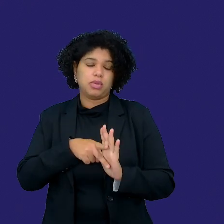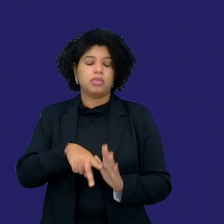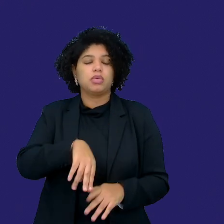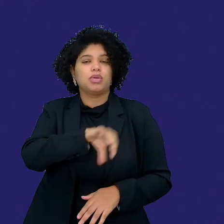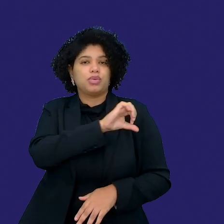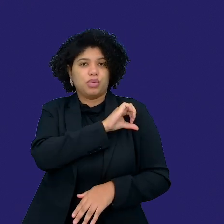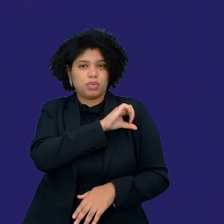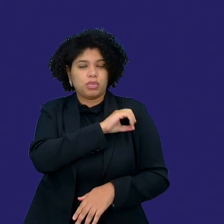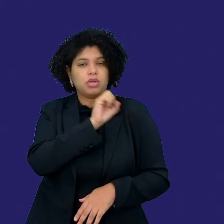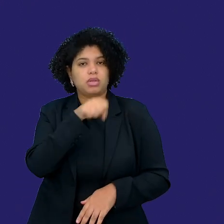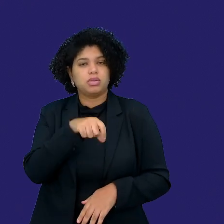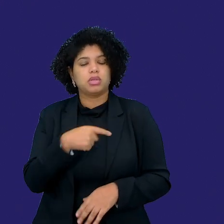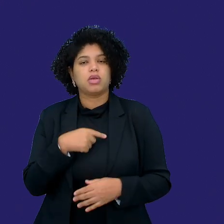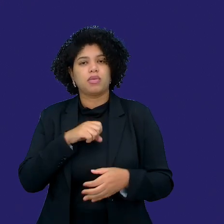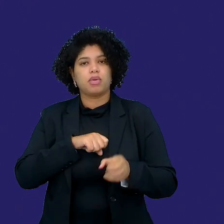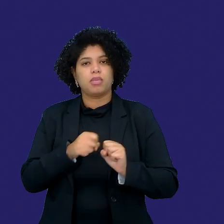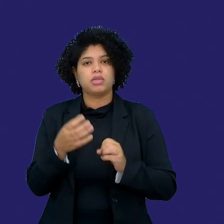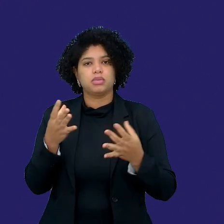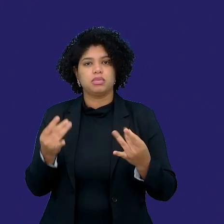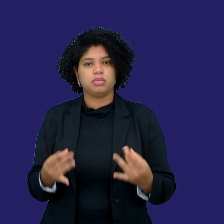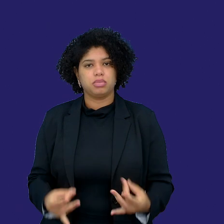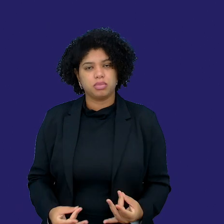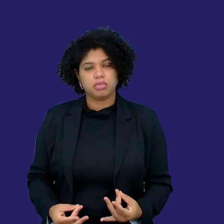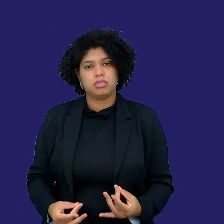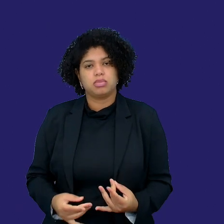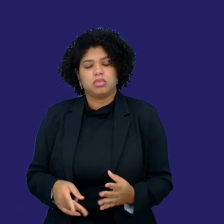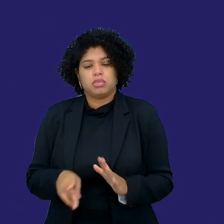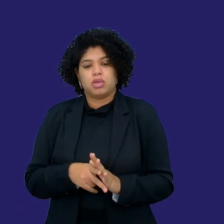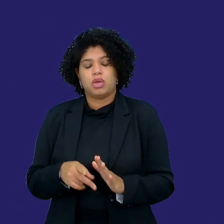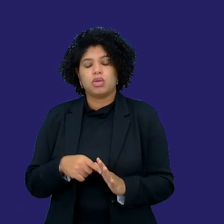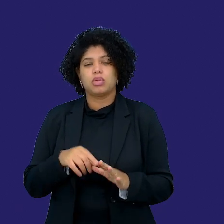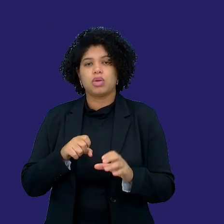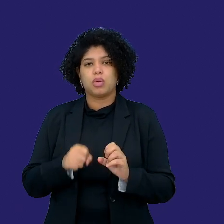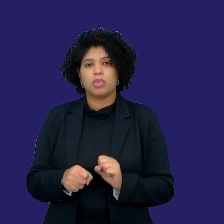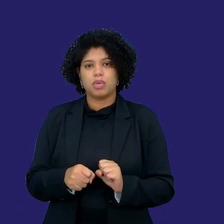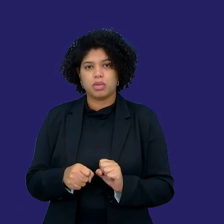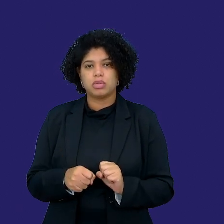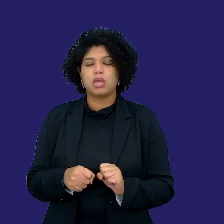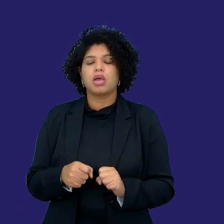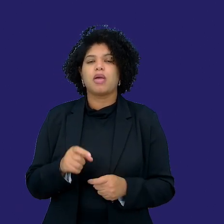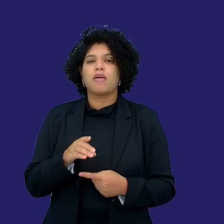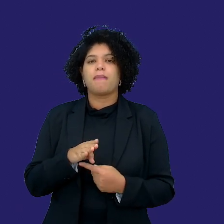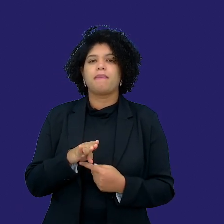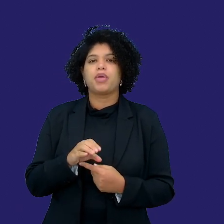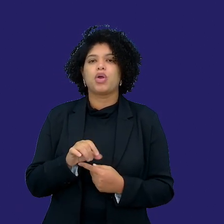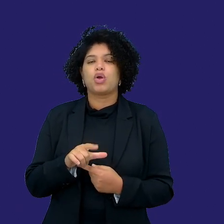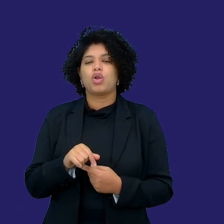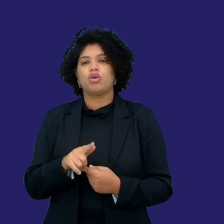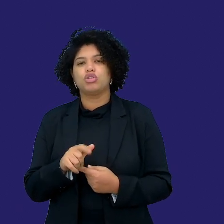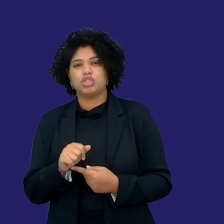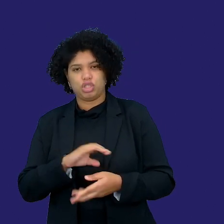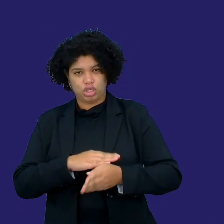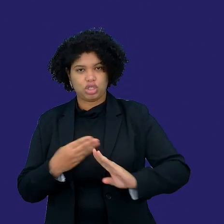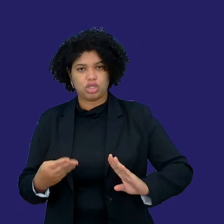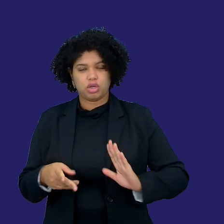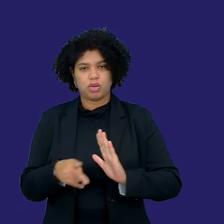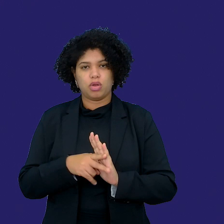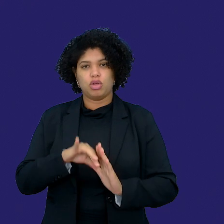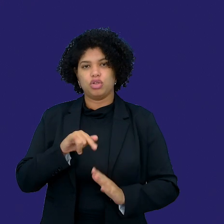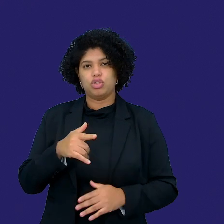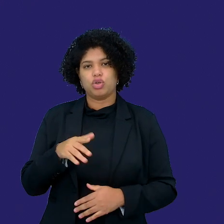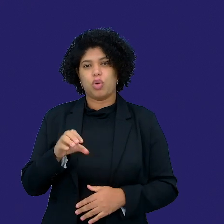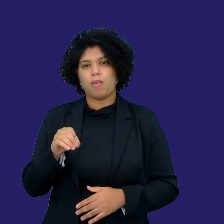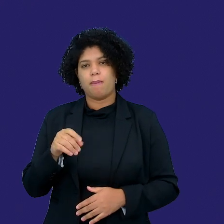estão tendo formação específica. Ciências com a Eve, biologia com o João Paulo e química com a Andrea. E assim, né,